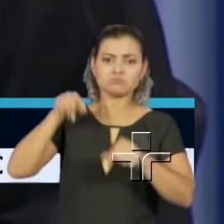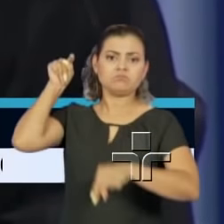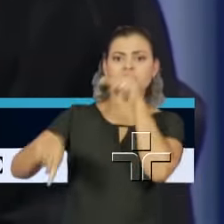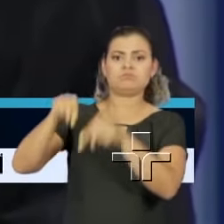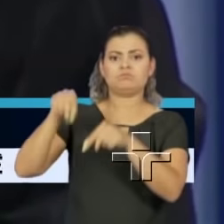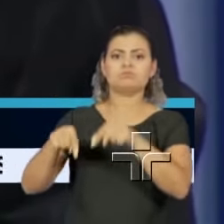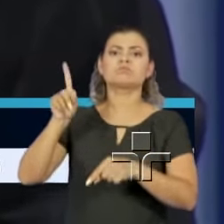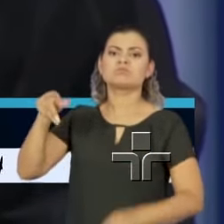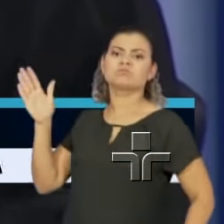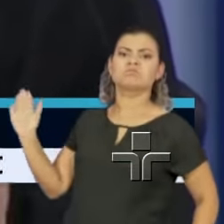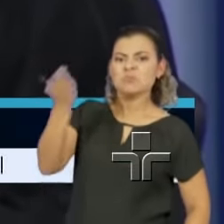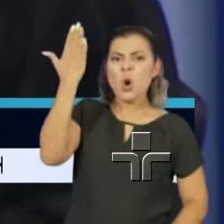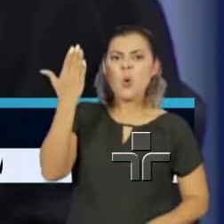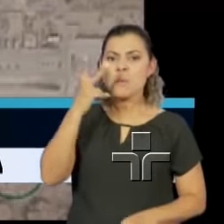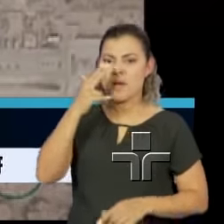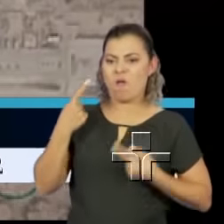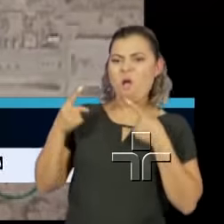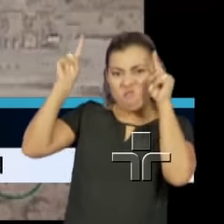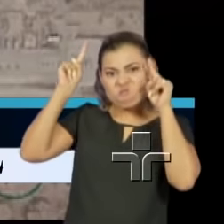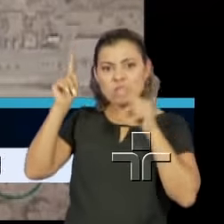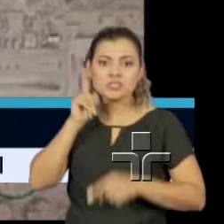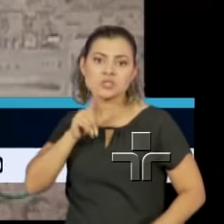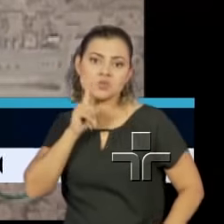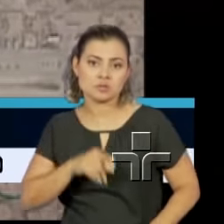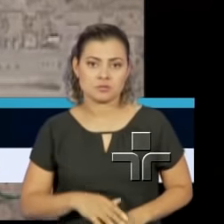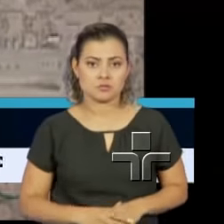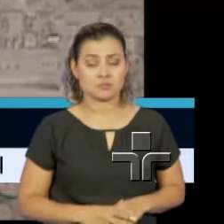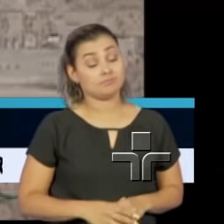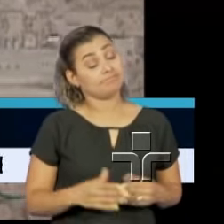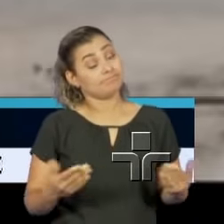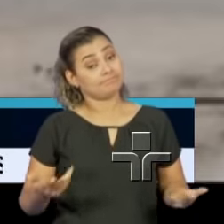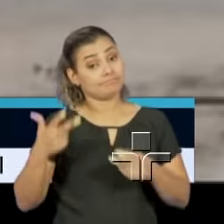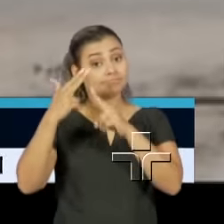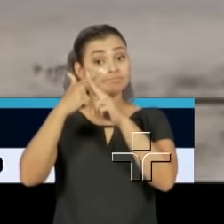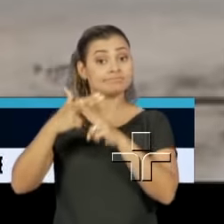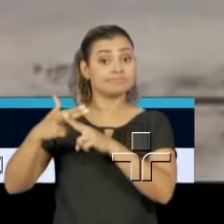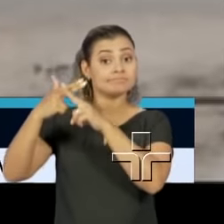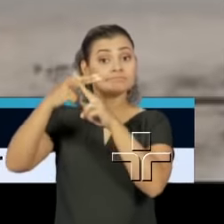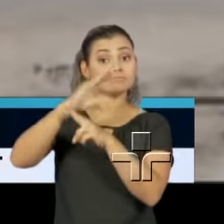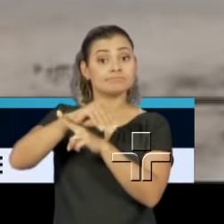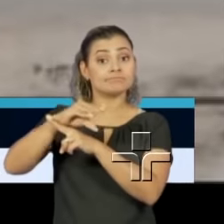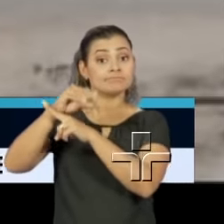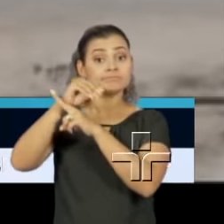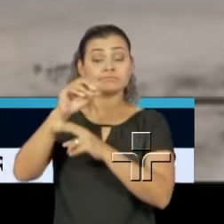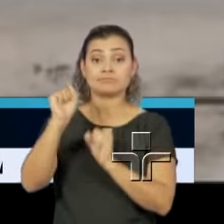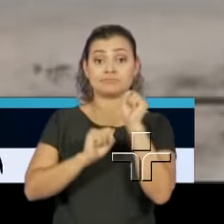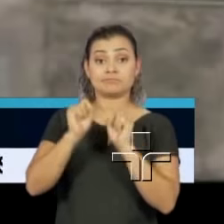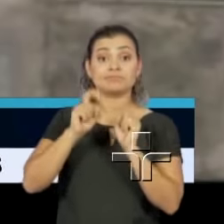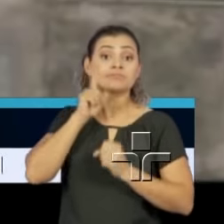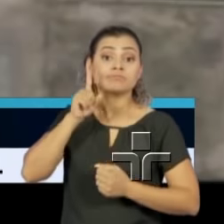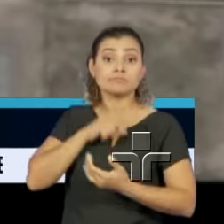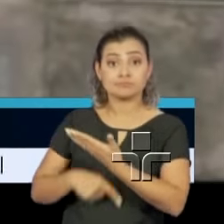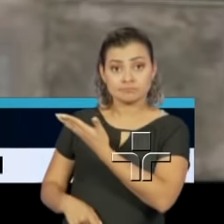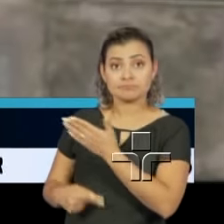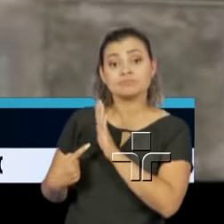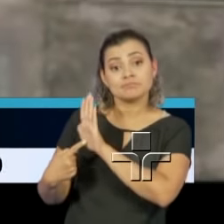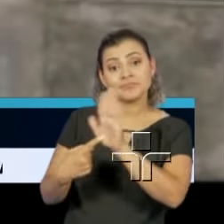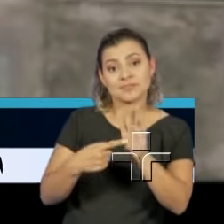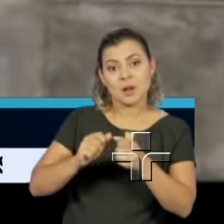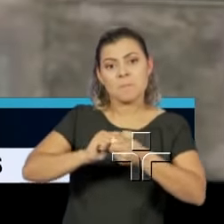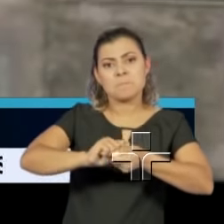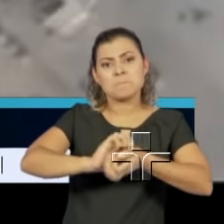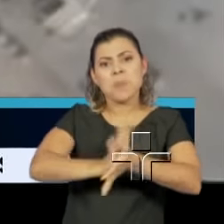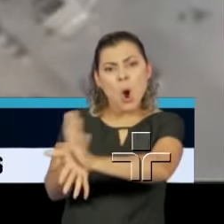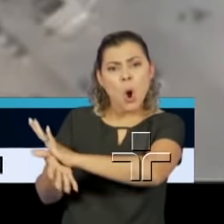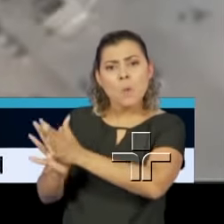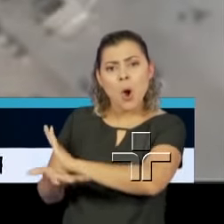na cara dos Estados Unidos. Imagens de satélite feitas por uma empresa americana mostram os estragos causados pelo